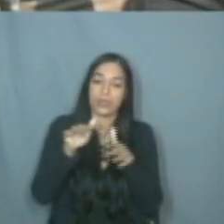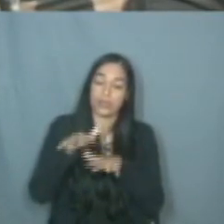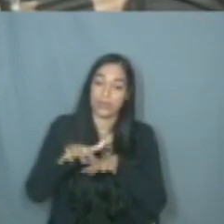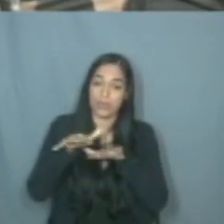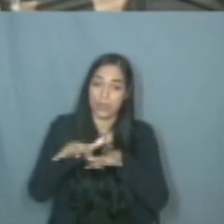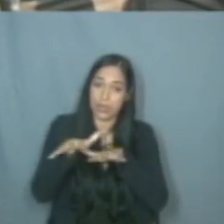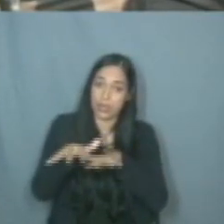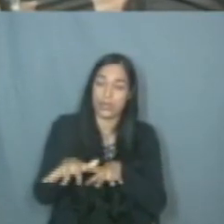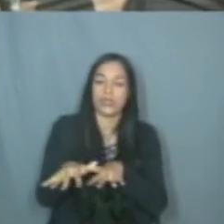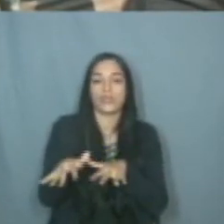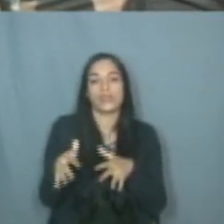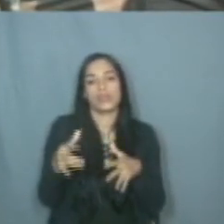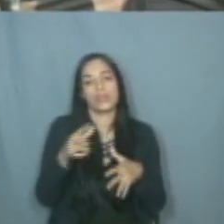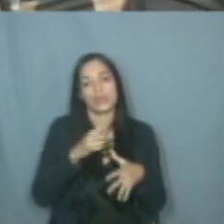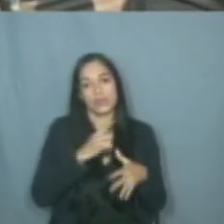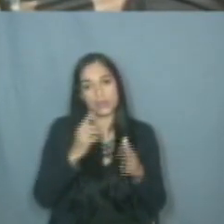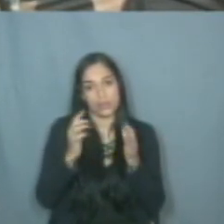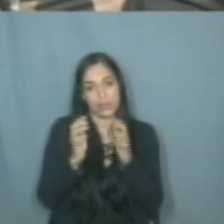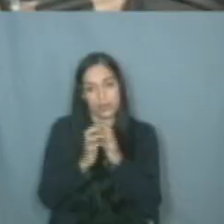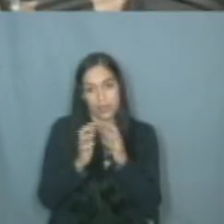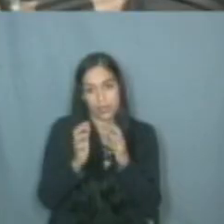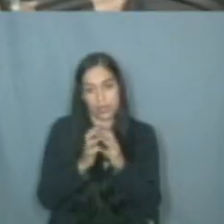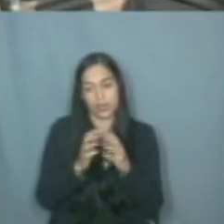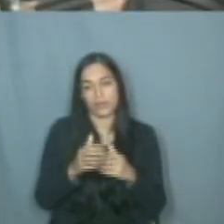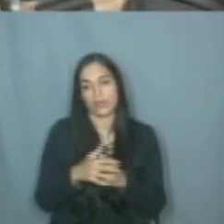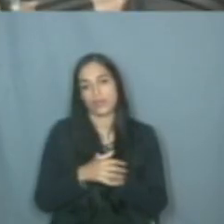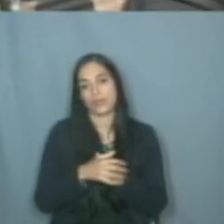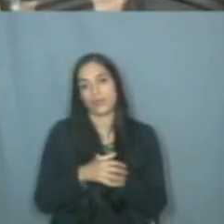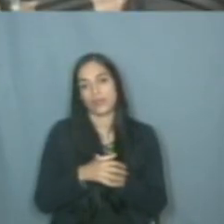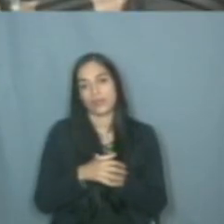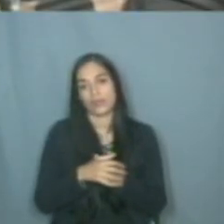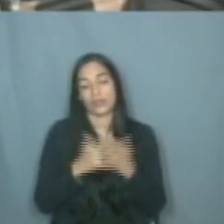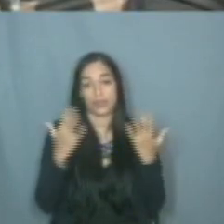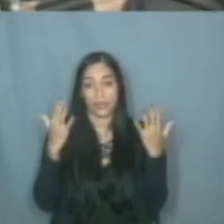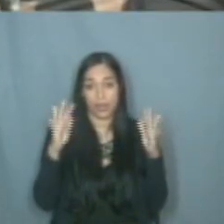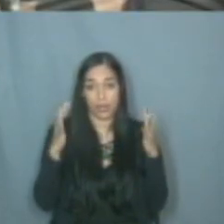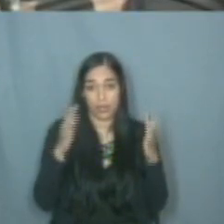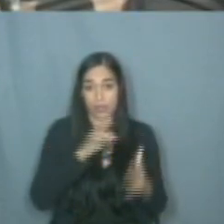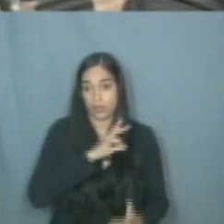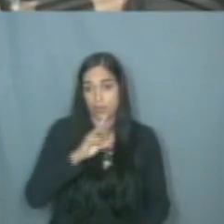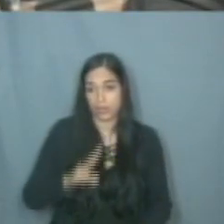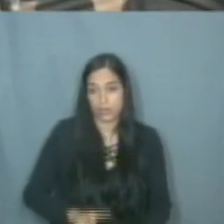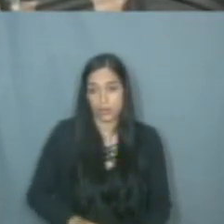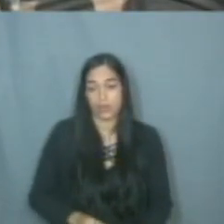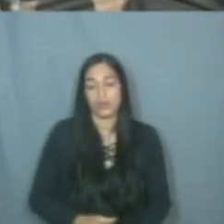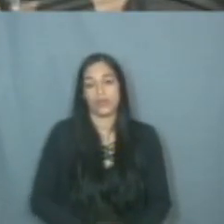caótico que toma conta aqui da nossa cidade. Então, mais uma vez, parabéns, vereador.